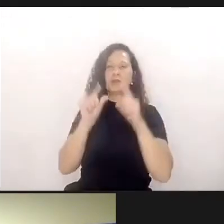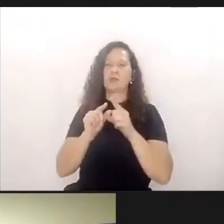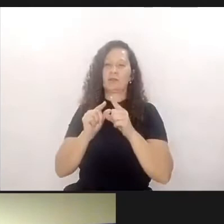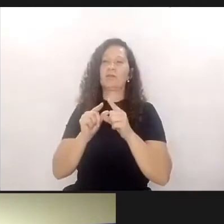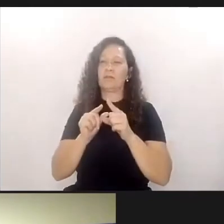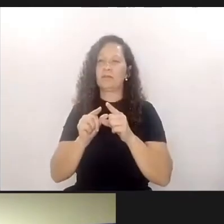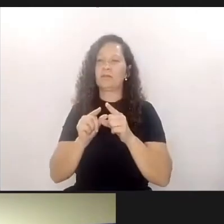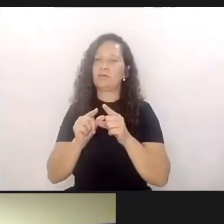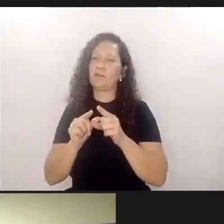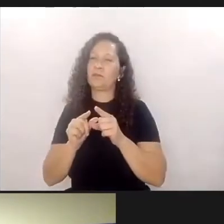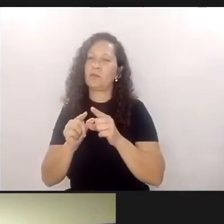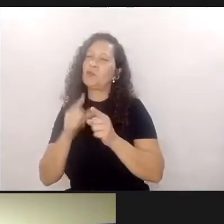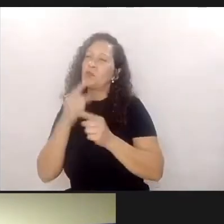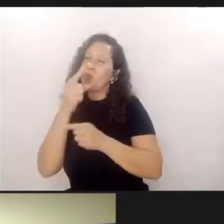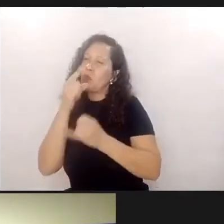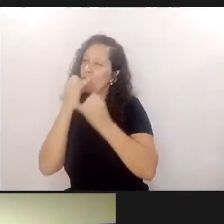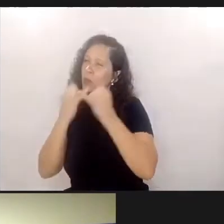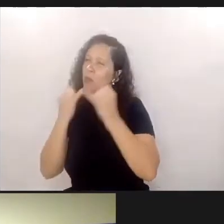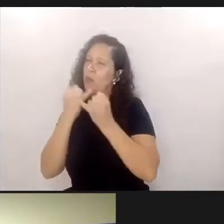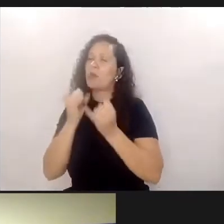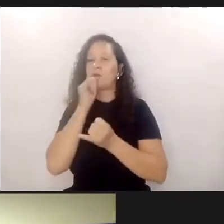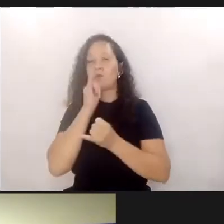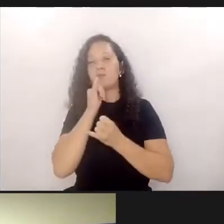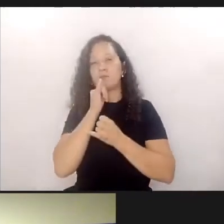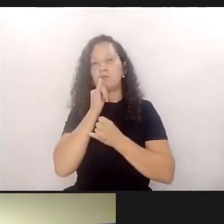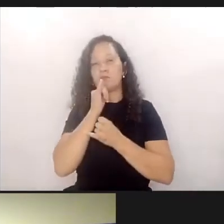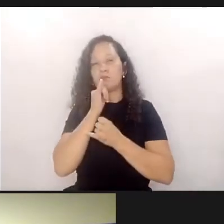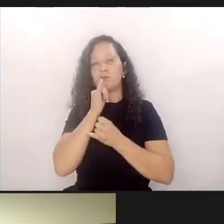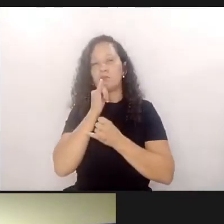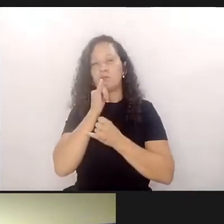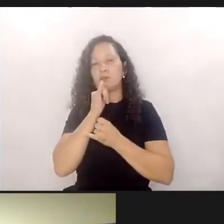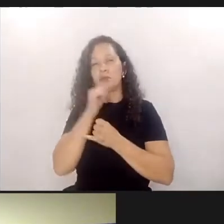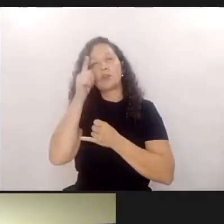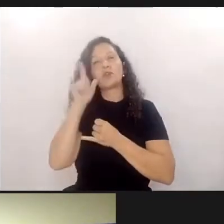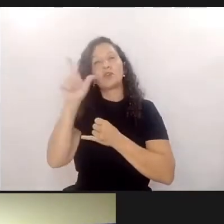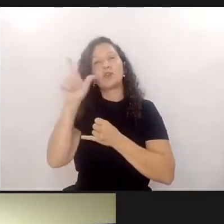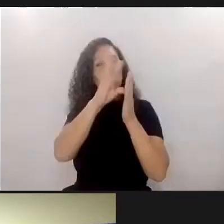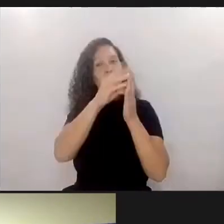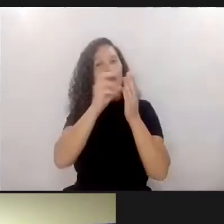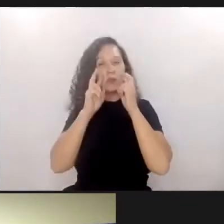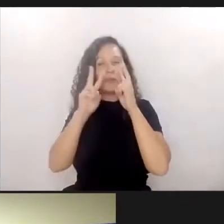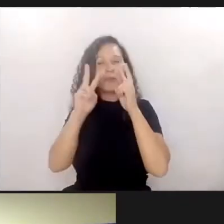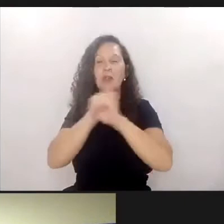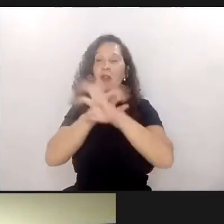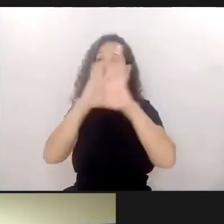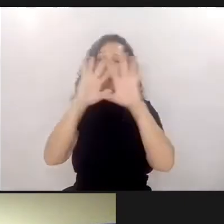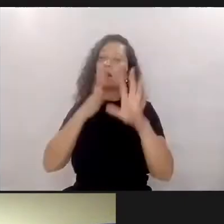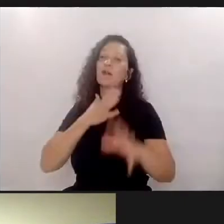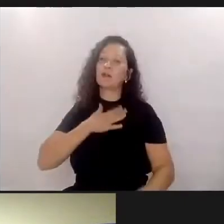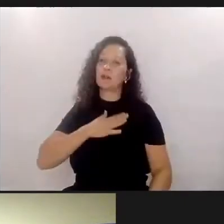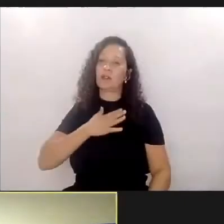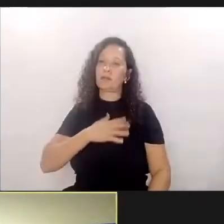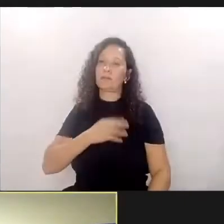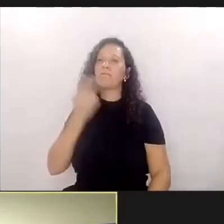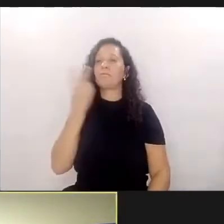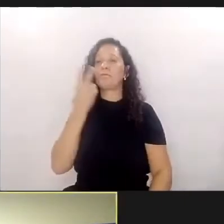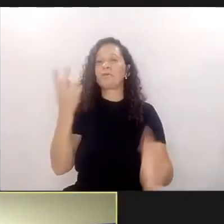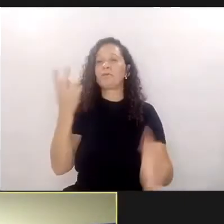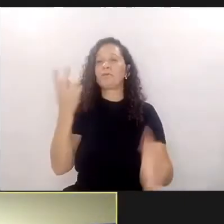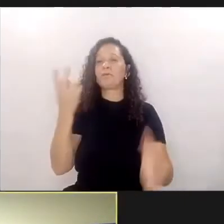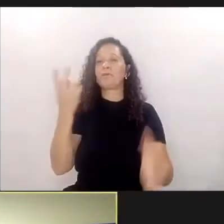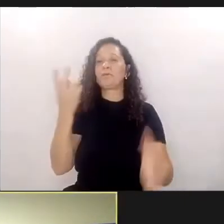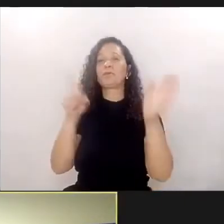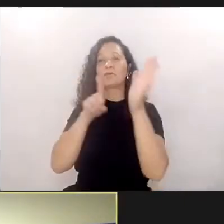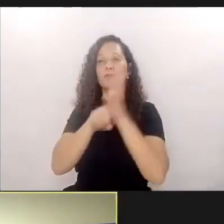por exemplo, que já dá para acessar o conteúdo tranquilo. A segunda pergunta... Sobre a arquitetura